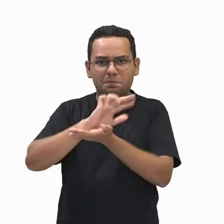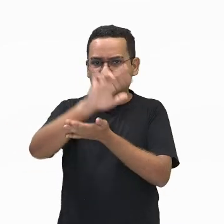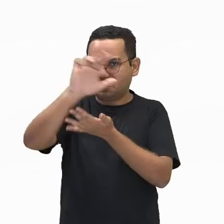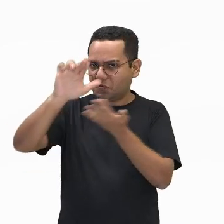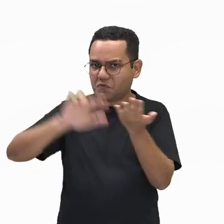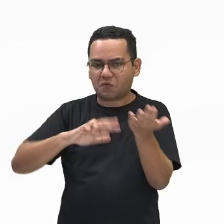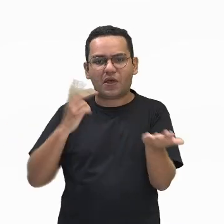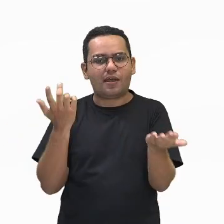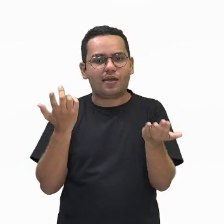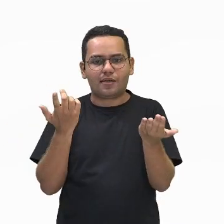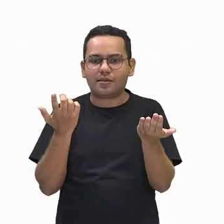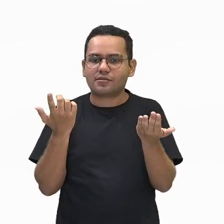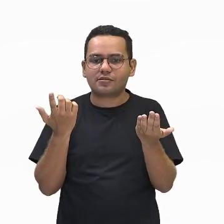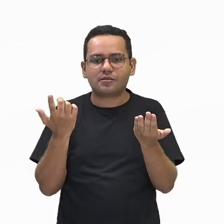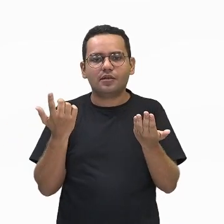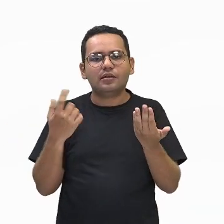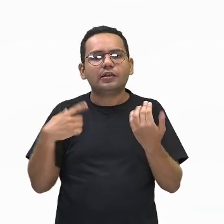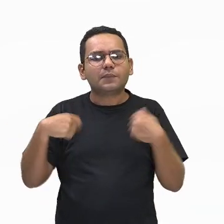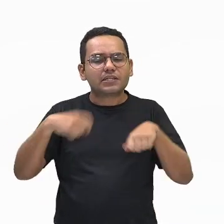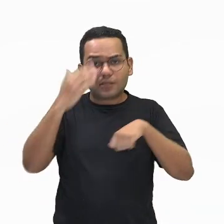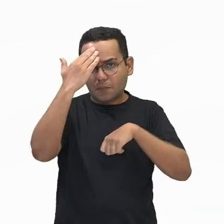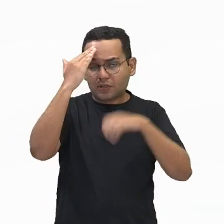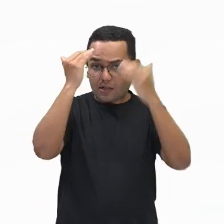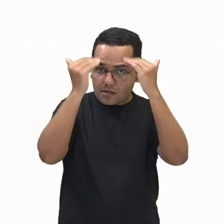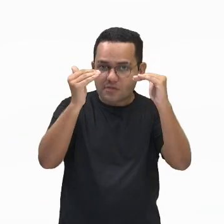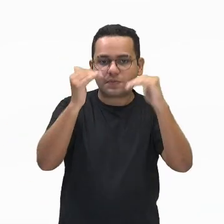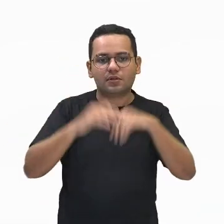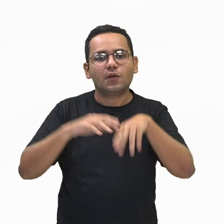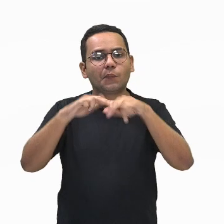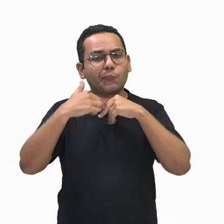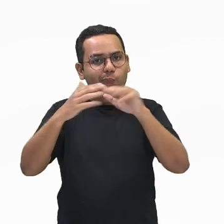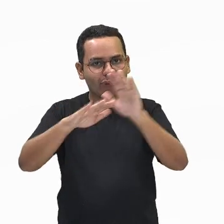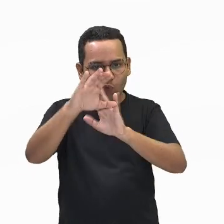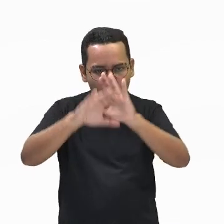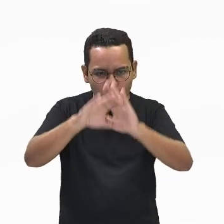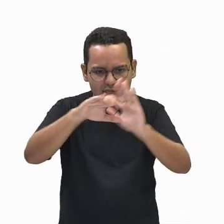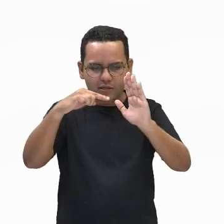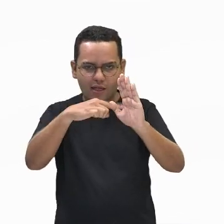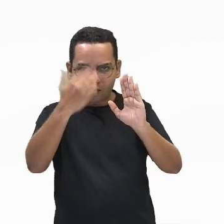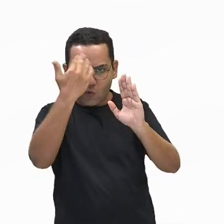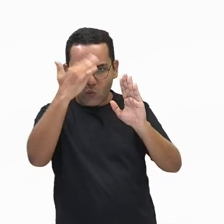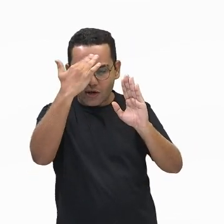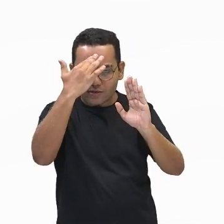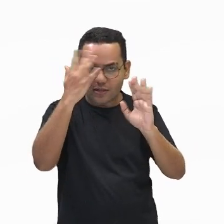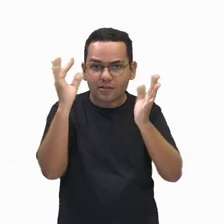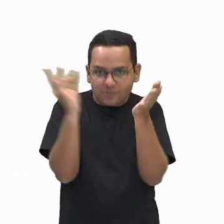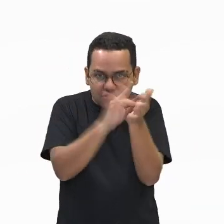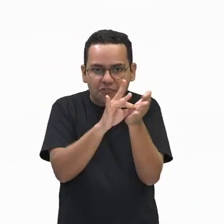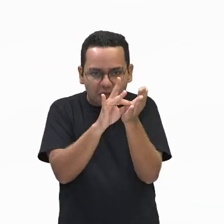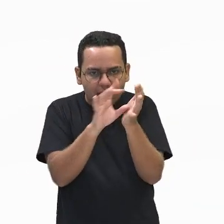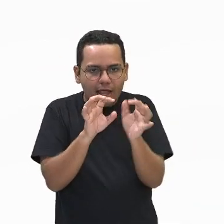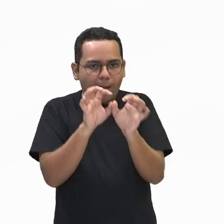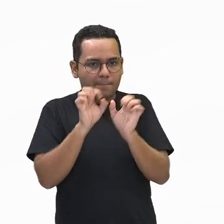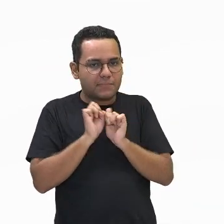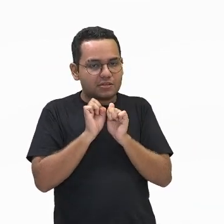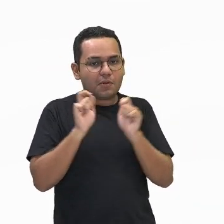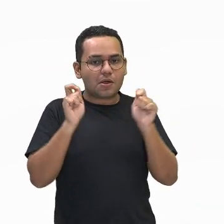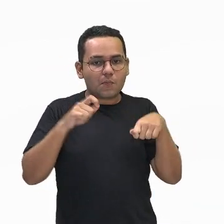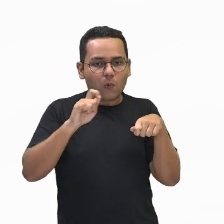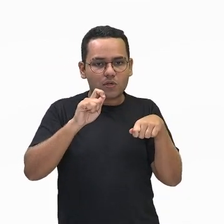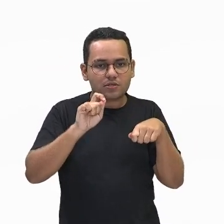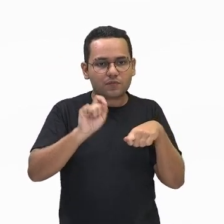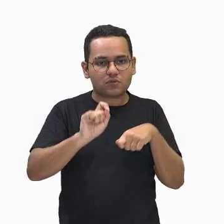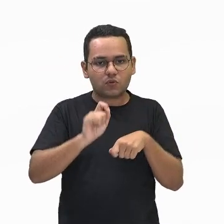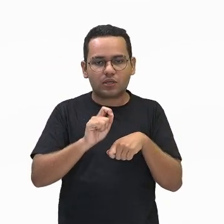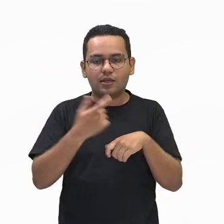diversidade. Entender esse conceito de diversidade faz com que aprendamos a promover a inclusão na escola. É uma questão de